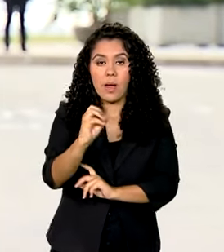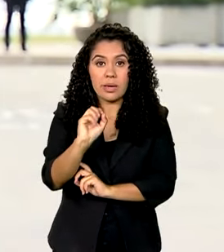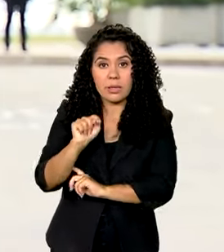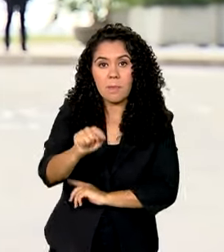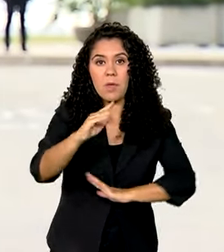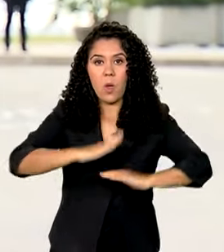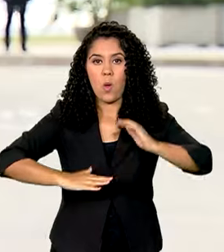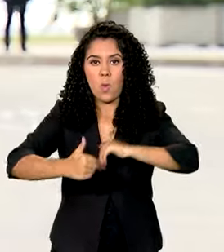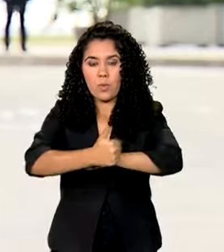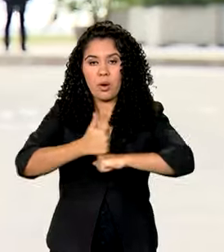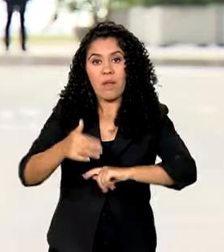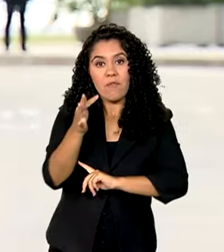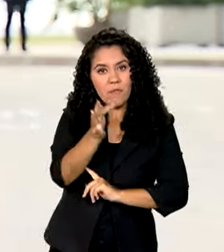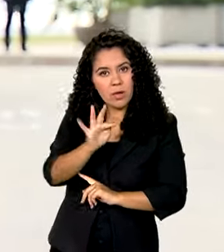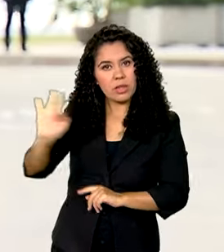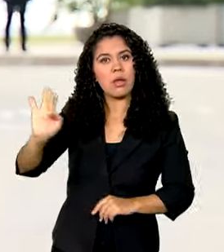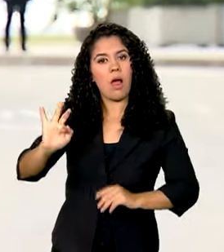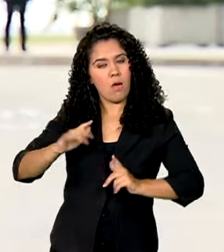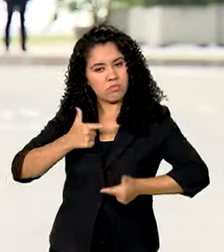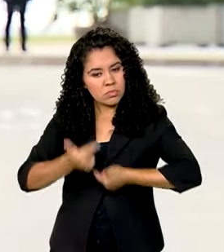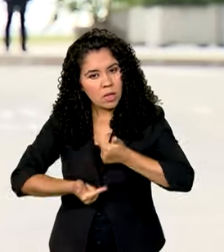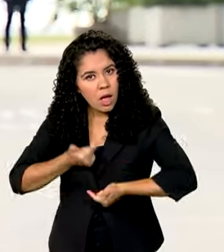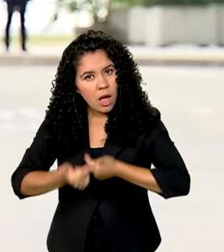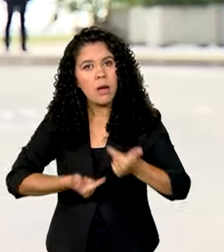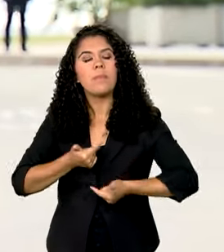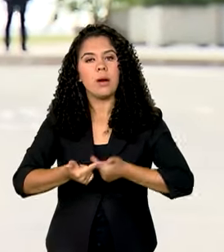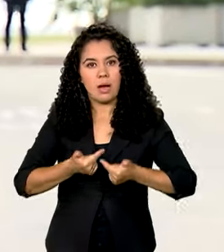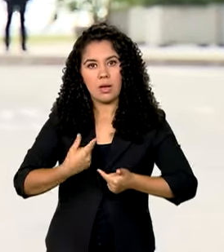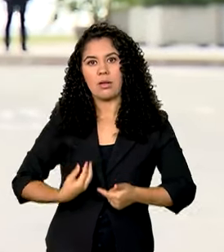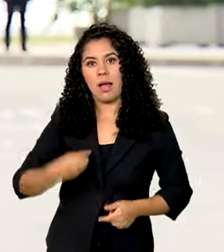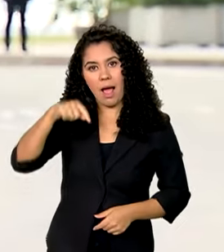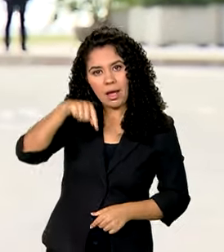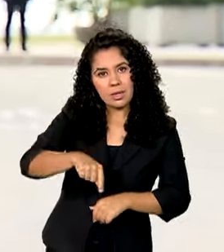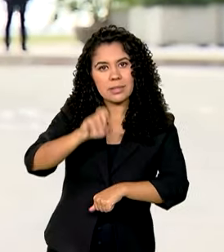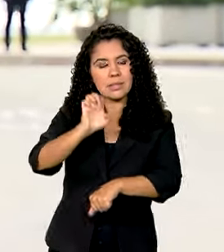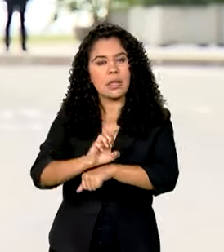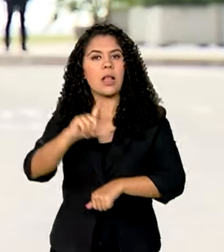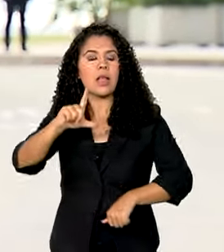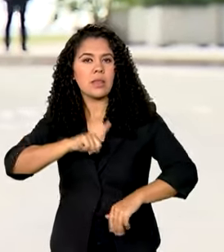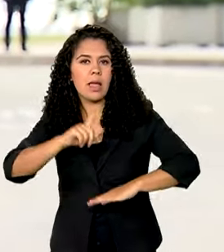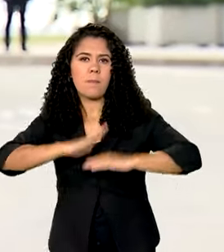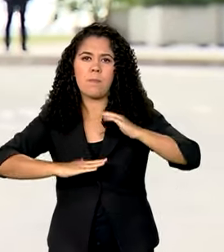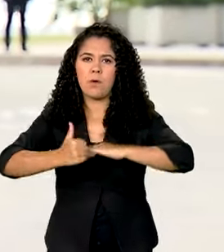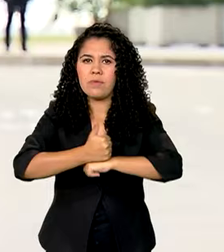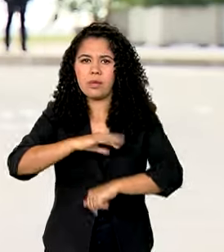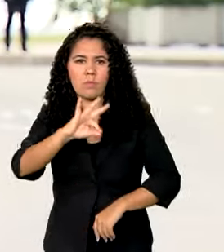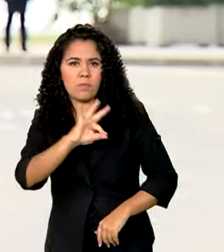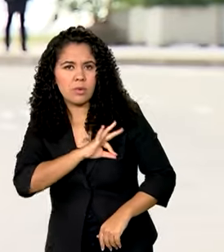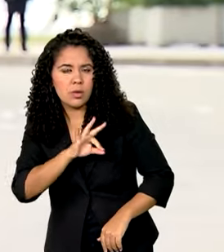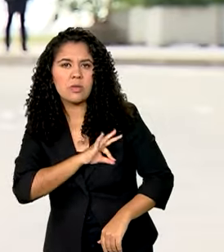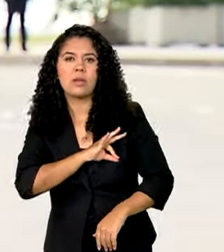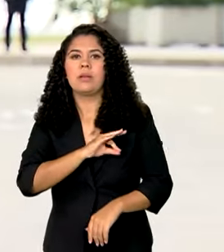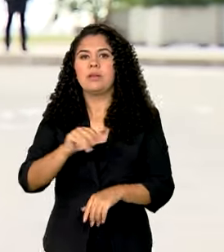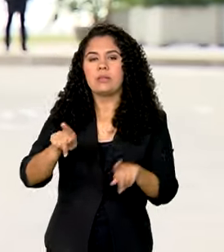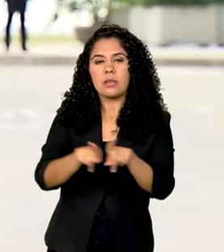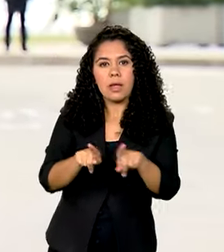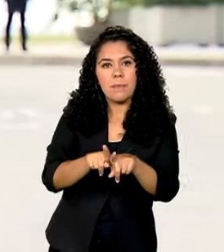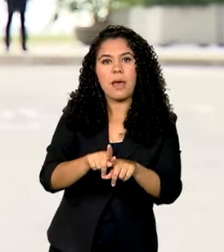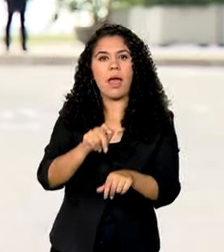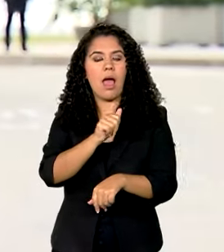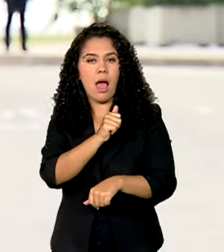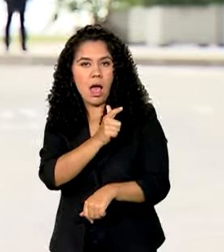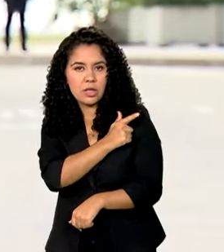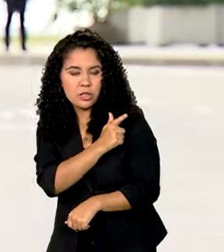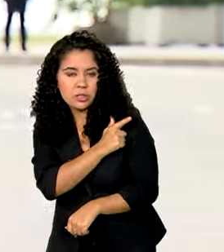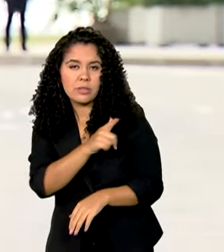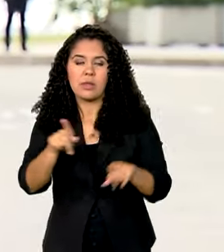profissionais federais atuaram ou atuam ainda no estado, entre policiais, militares, agentes técnicos e outros.